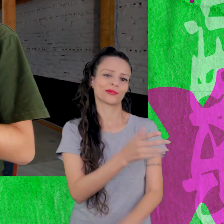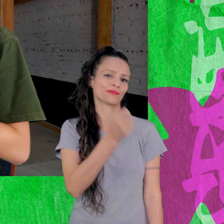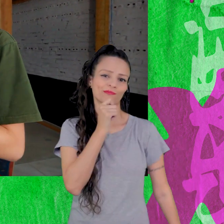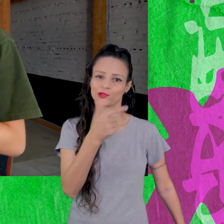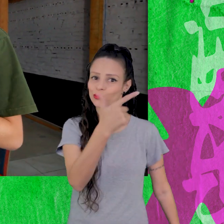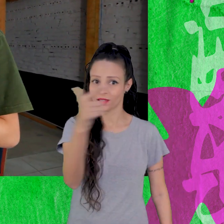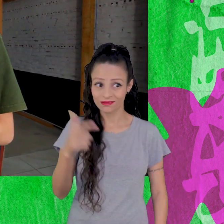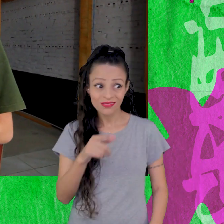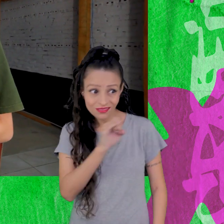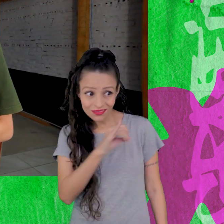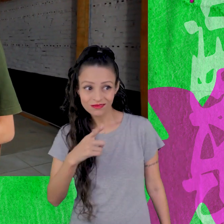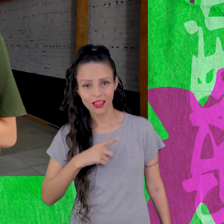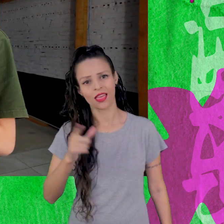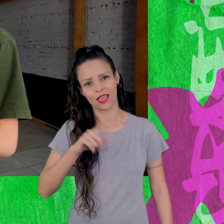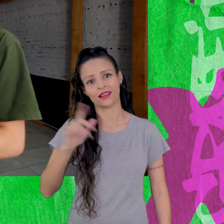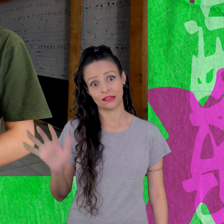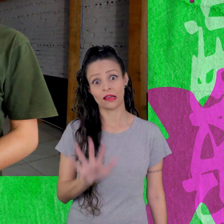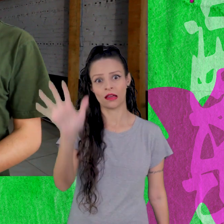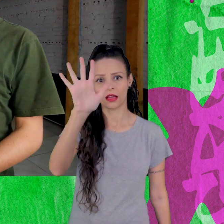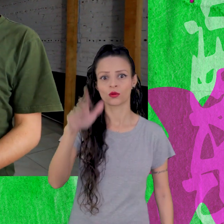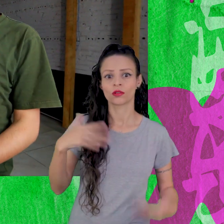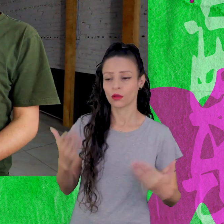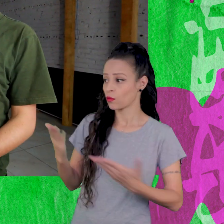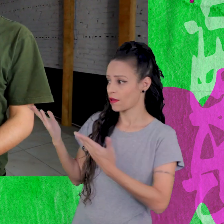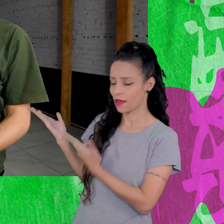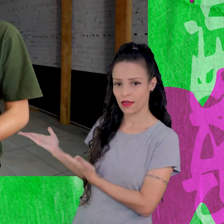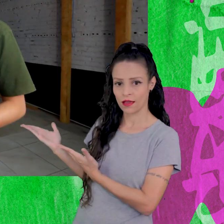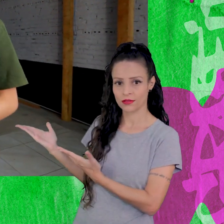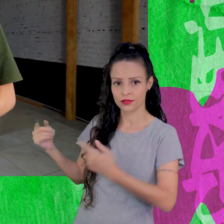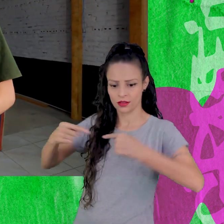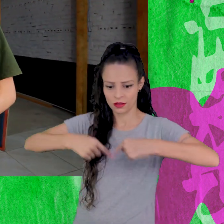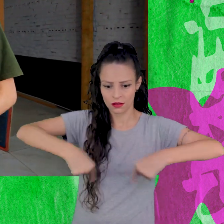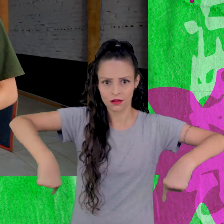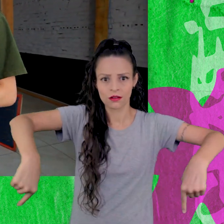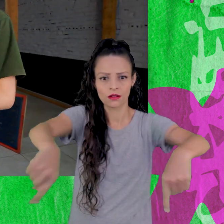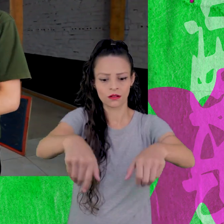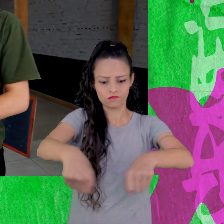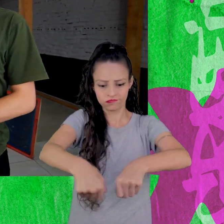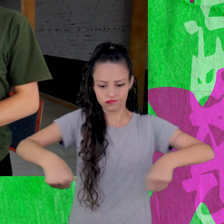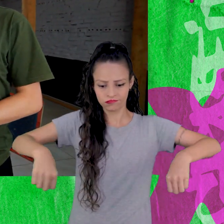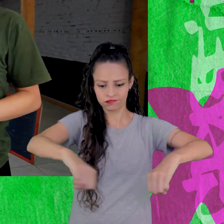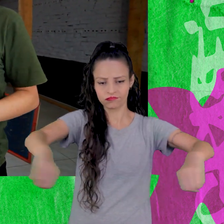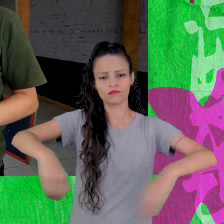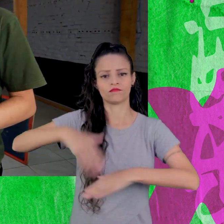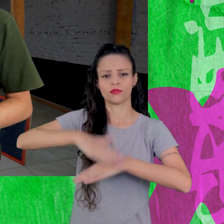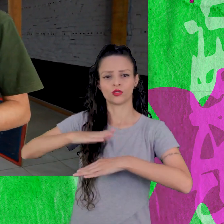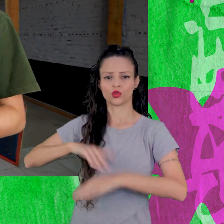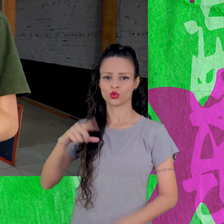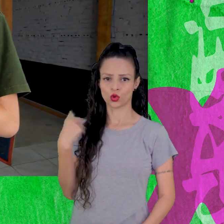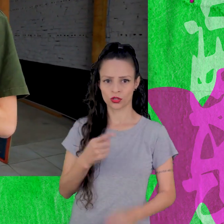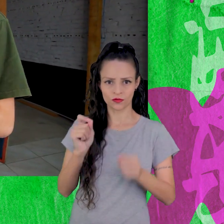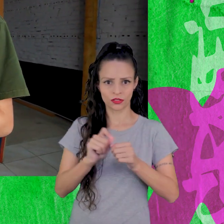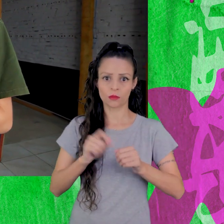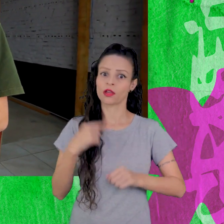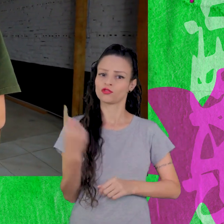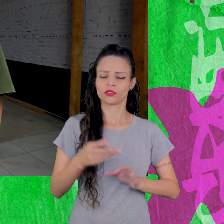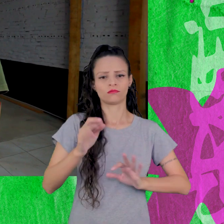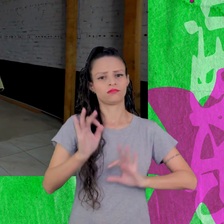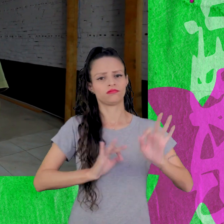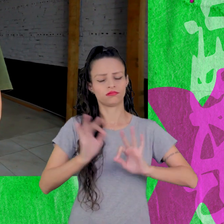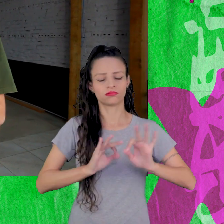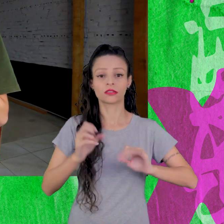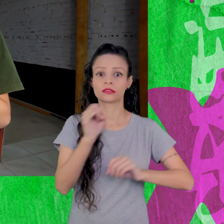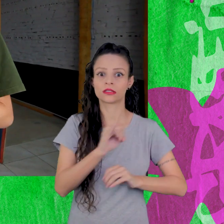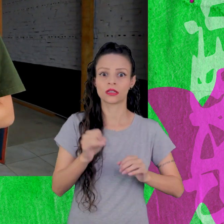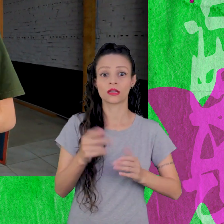quando encontra o valor é um pouco alto. Essa mesa aqui fomos nós que fizemos, então ela tem um ajuste. Conforme a gente for fazendo